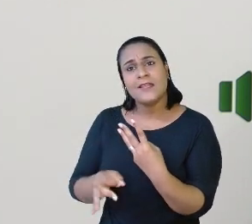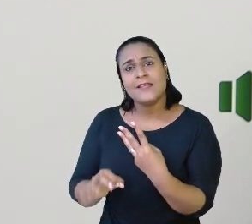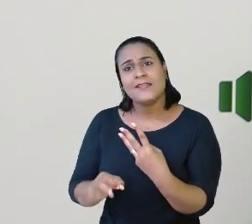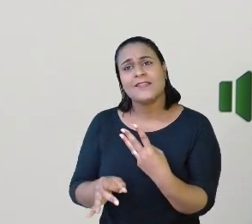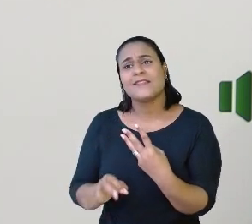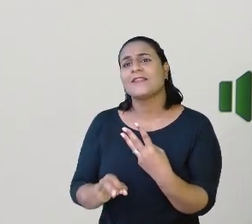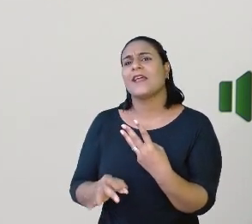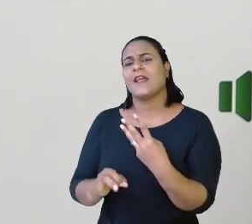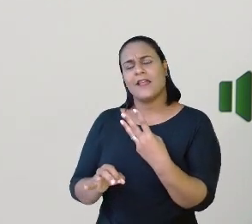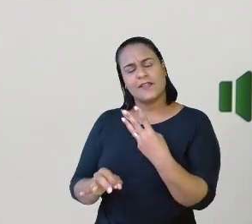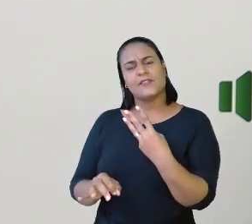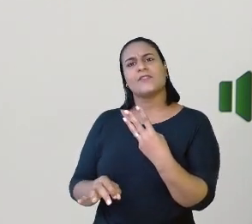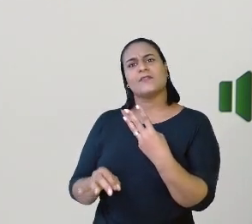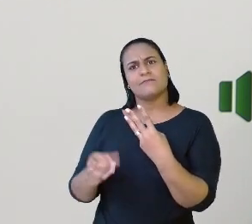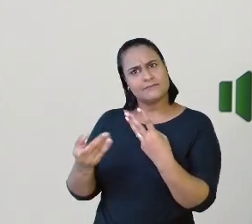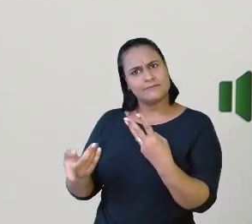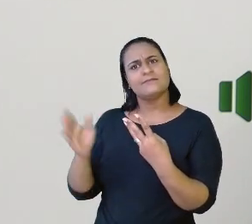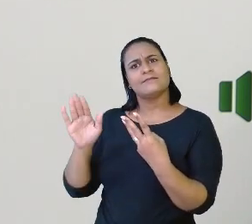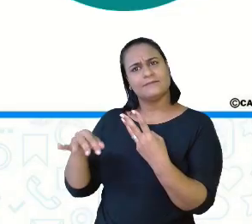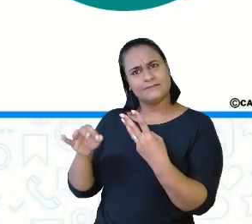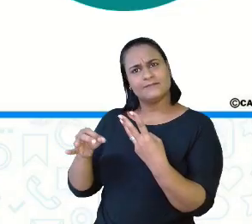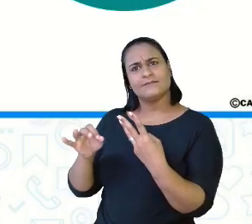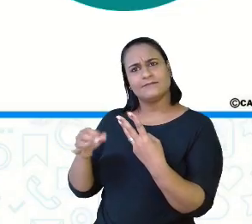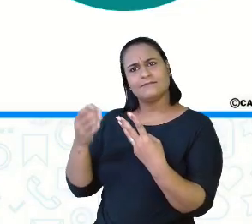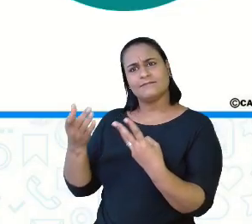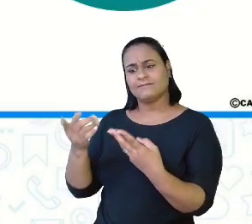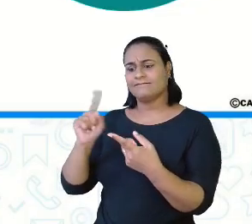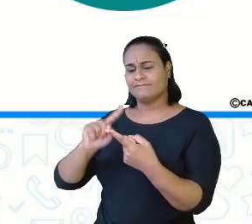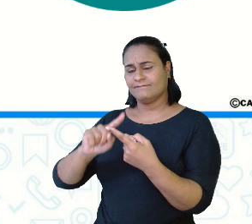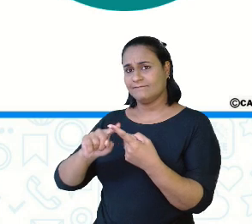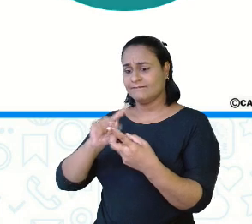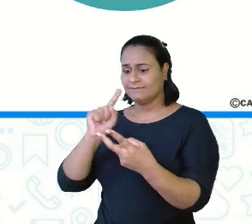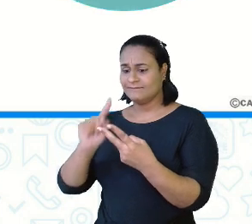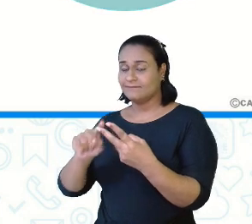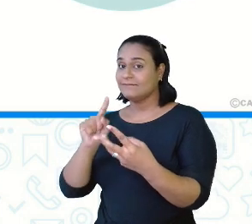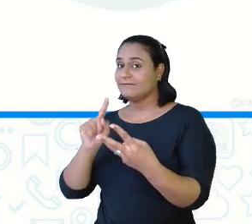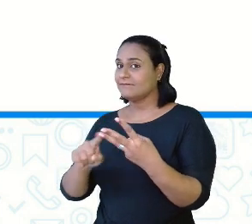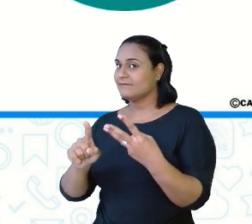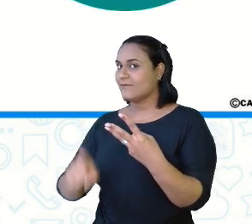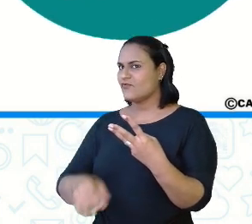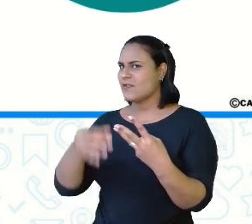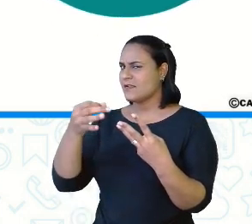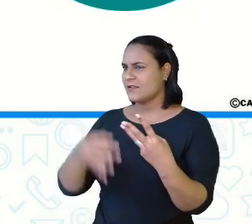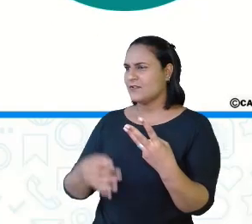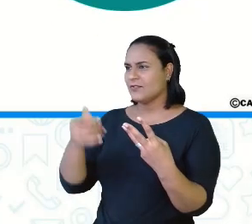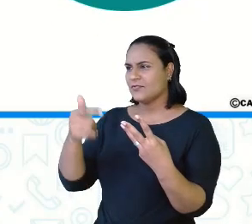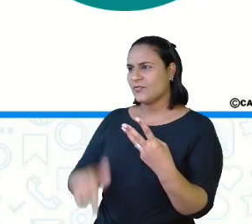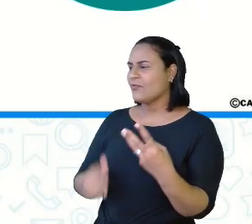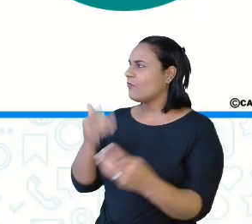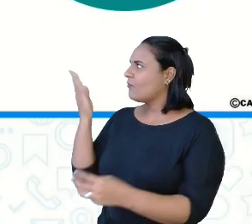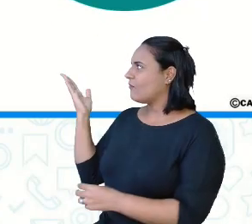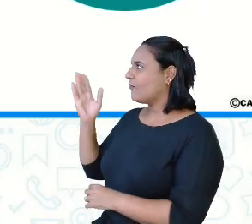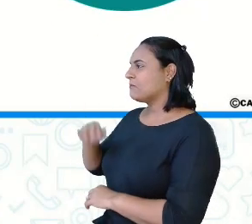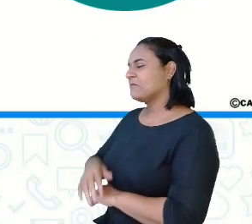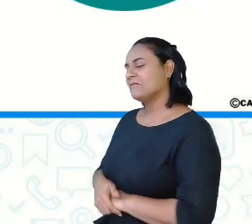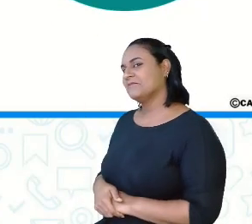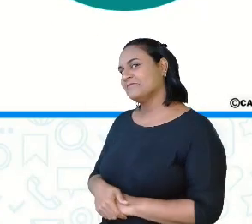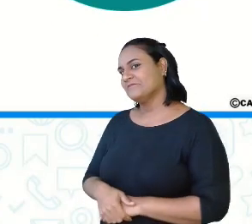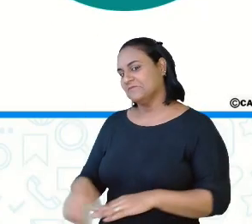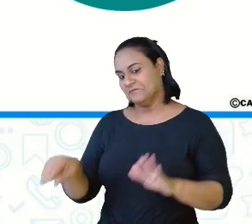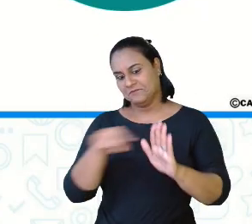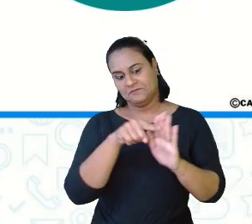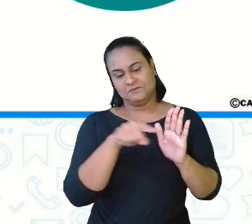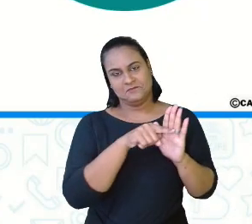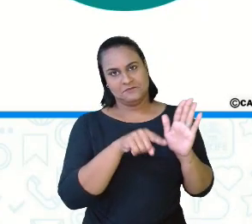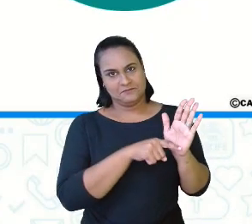Isso mesmo, isso. É isso, exatamente. Você acertou de novo. Acertou mais uma vez.